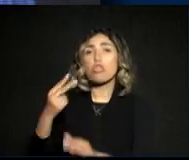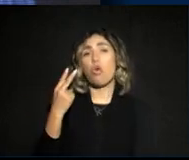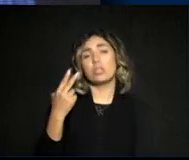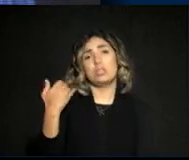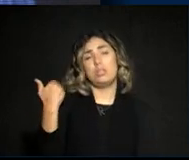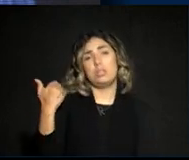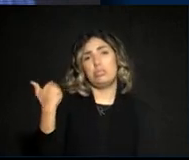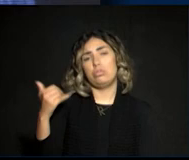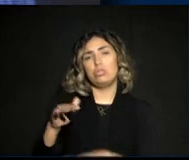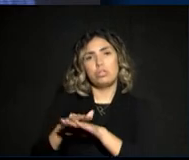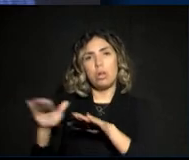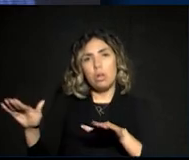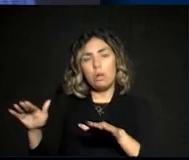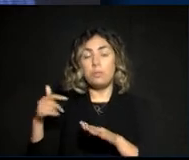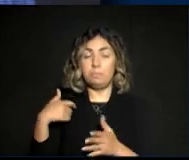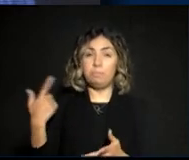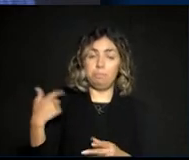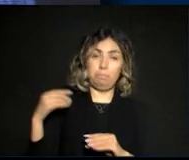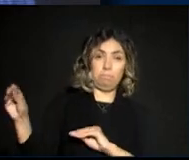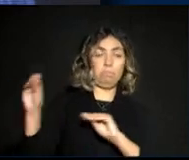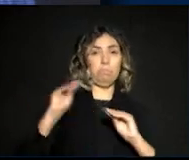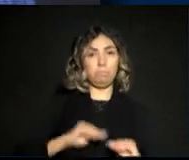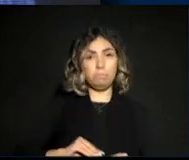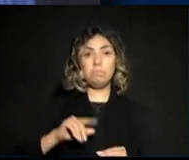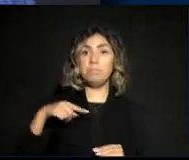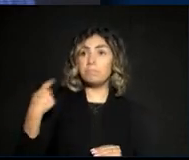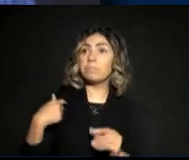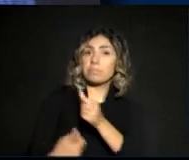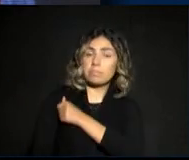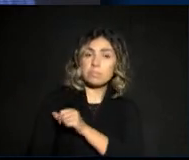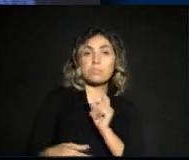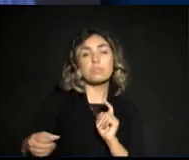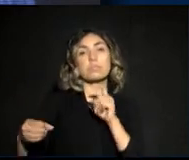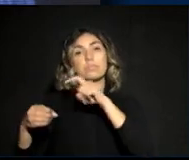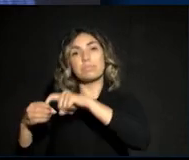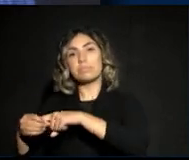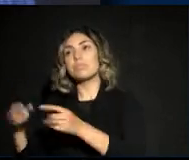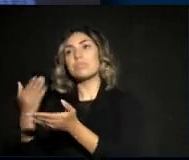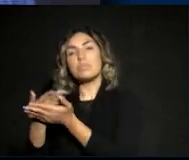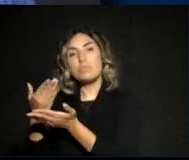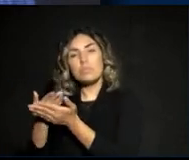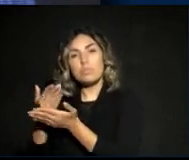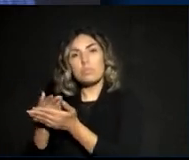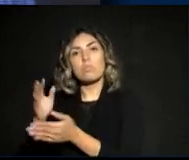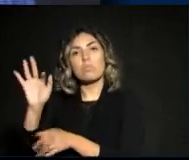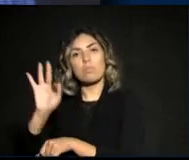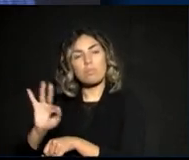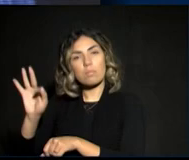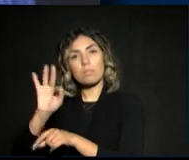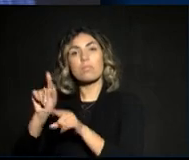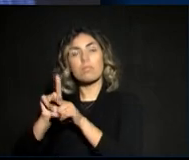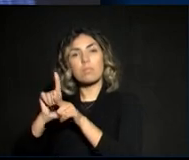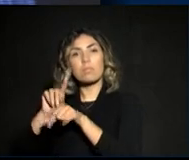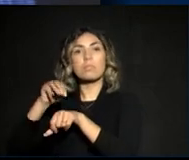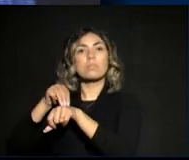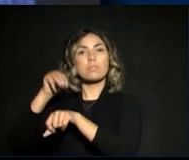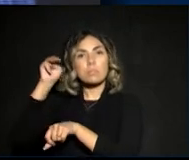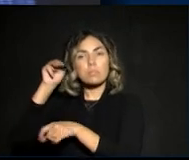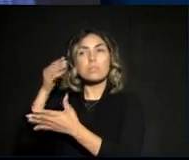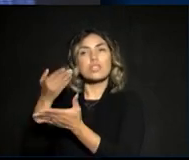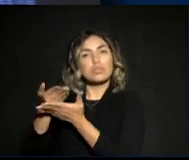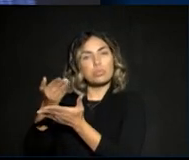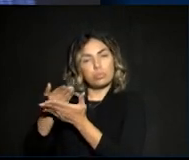para o Rio depois para fazer a graduação no Instituto Militar de Engenharia e depois voltei de novo para fazer um mestrado no imo Acabei de fazer mestrado na mesma escola